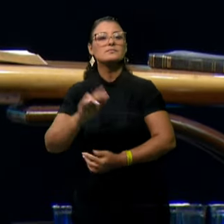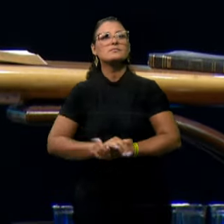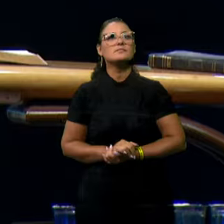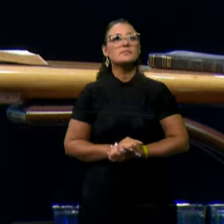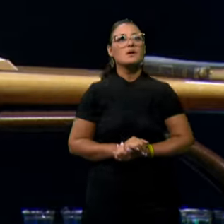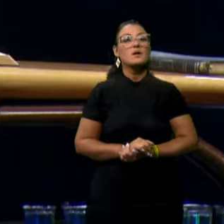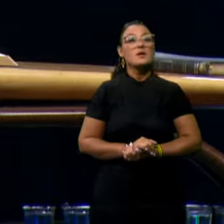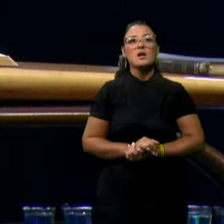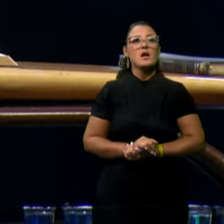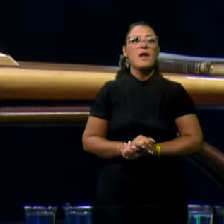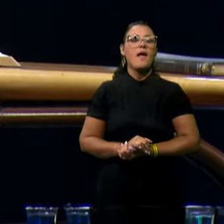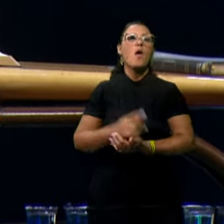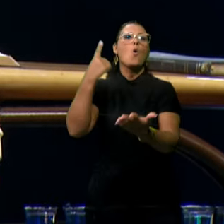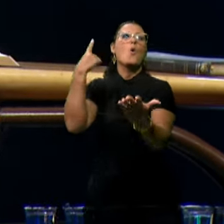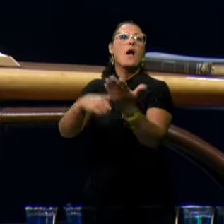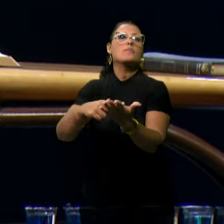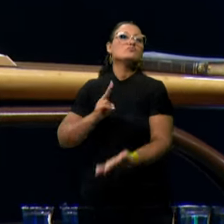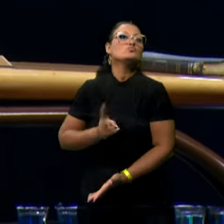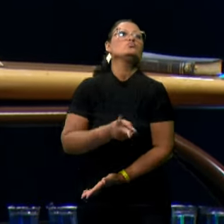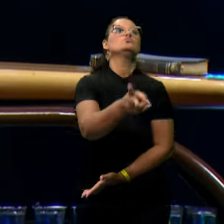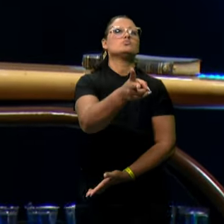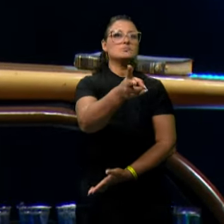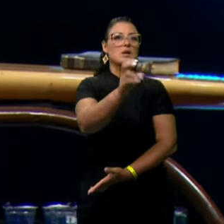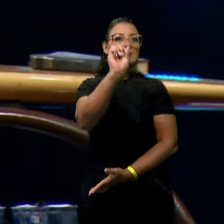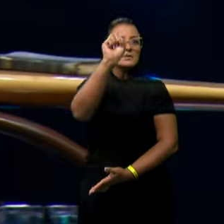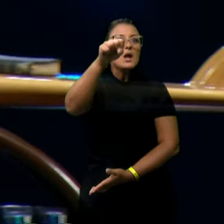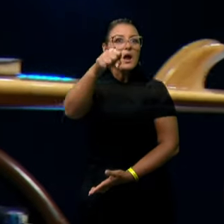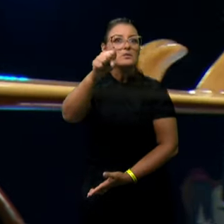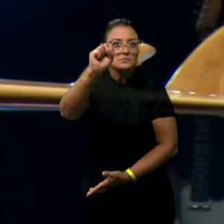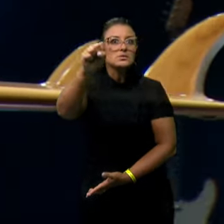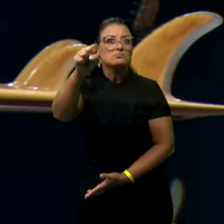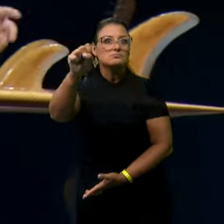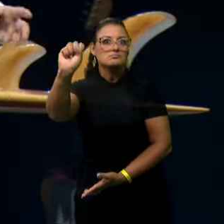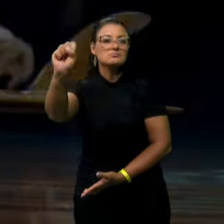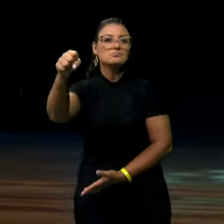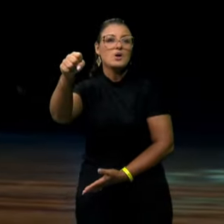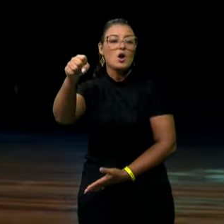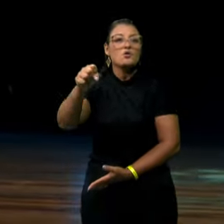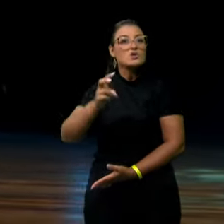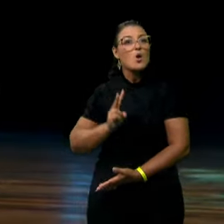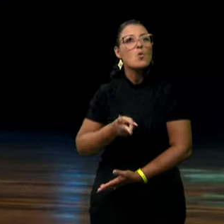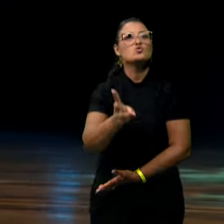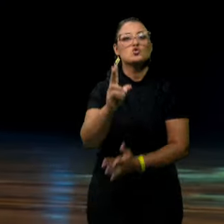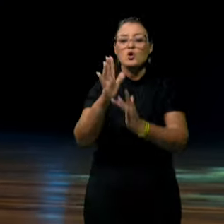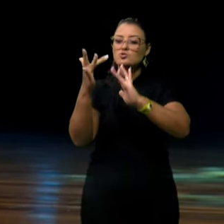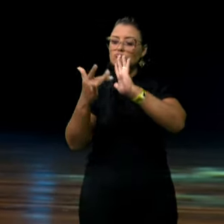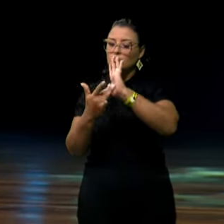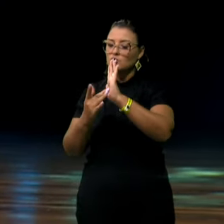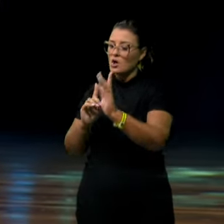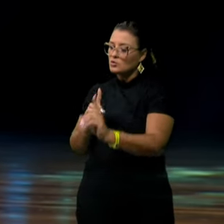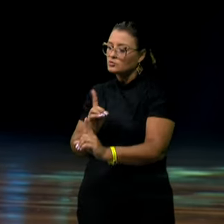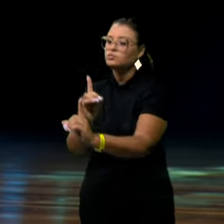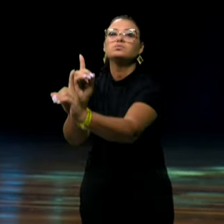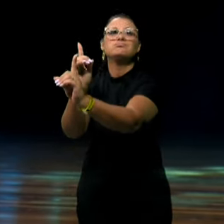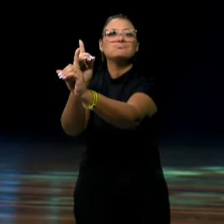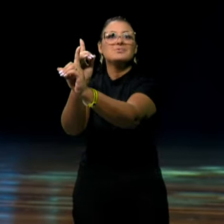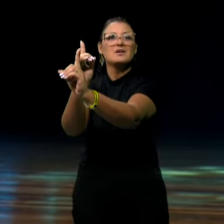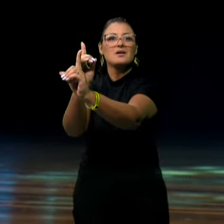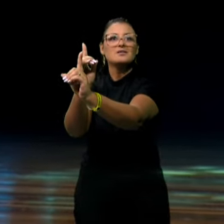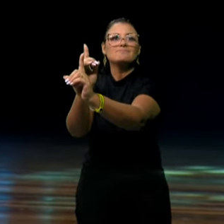e você não quer dar sim ou não você tem seguido ao Senhor algum